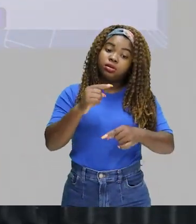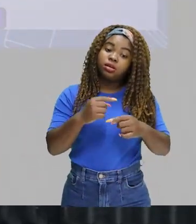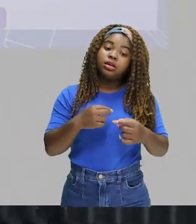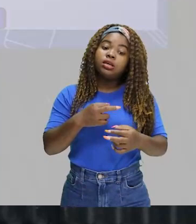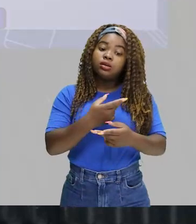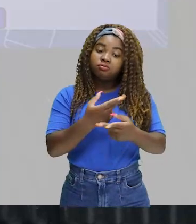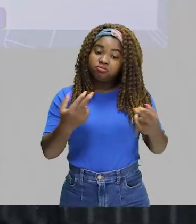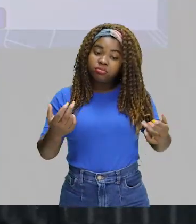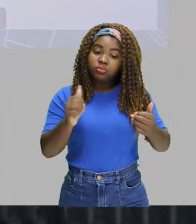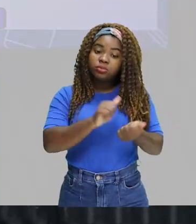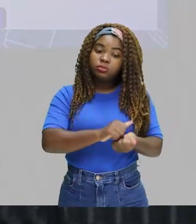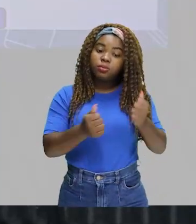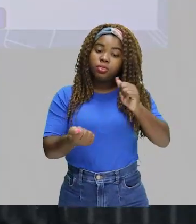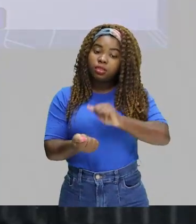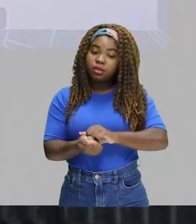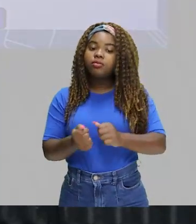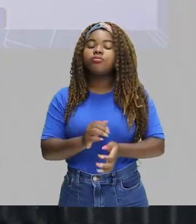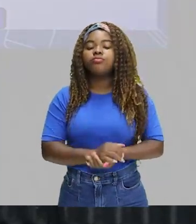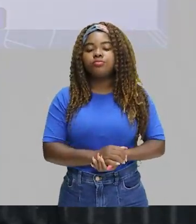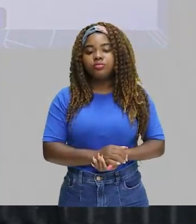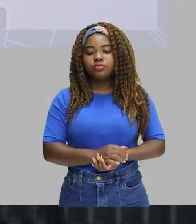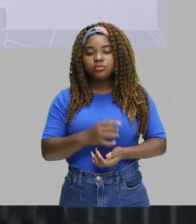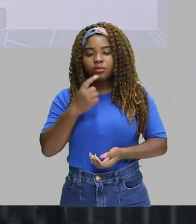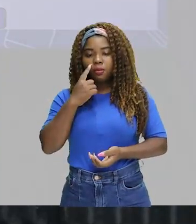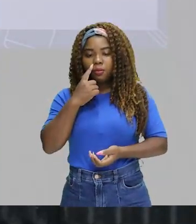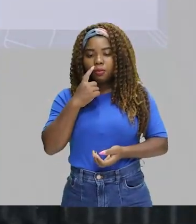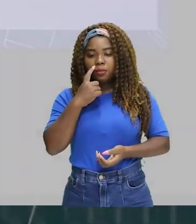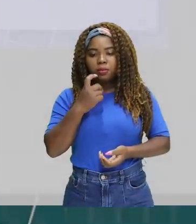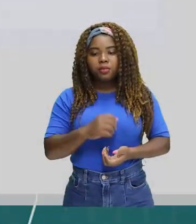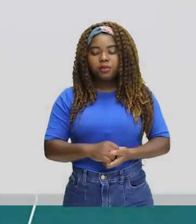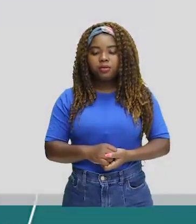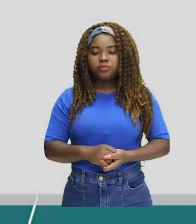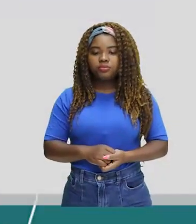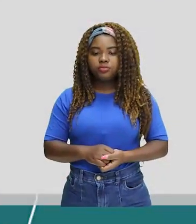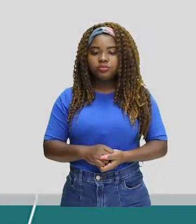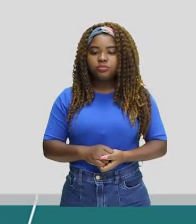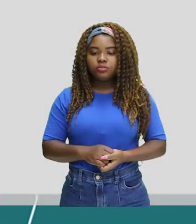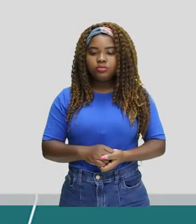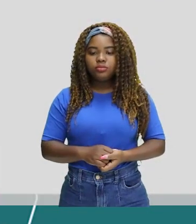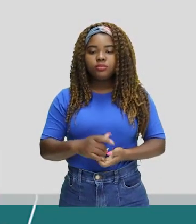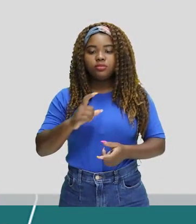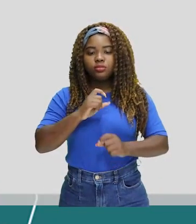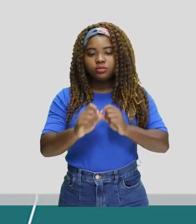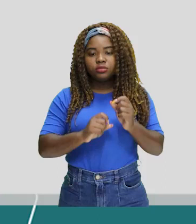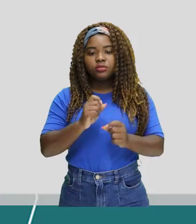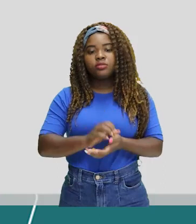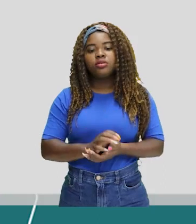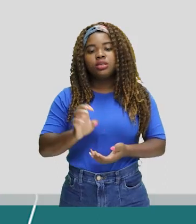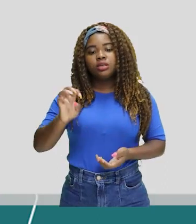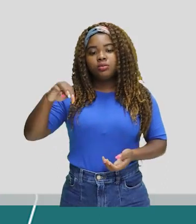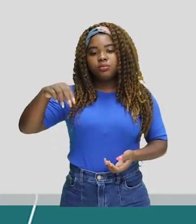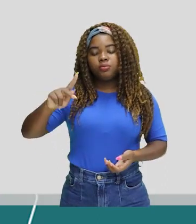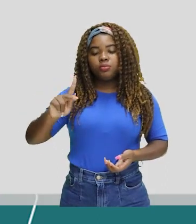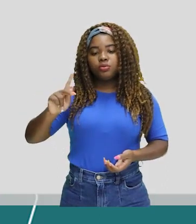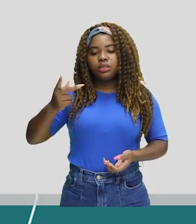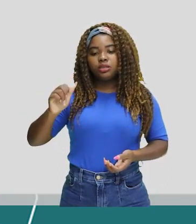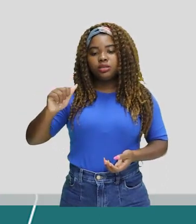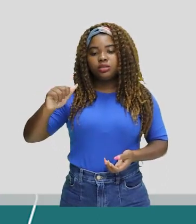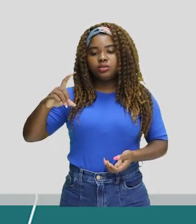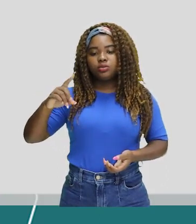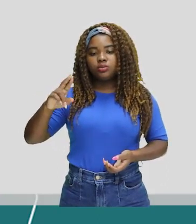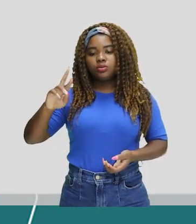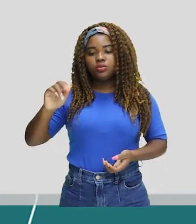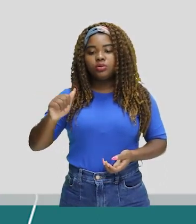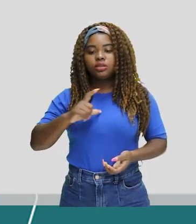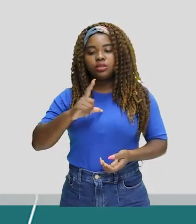certa adaptação a essa idade. Aí existe a empunhadura. O atleta deve segurar o